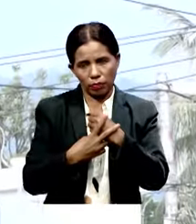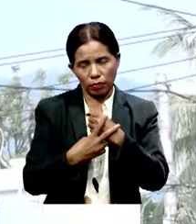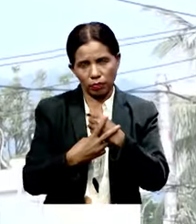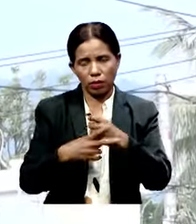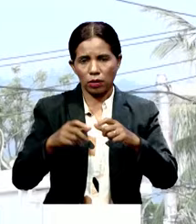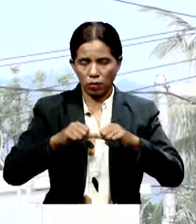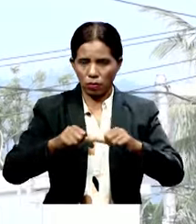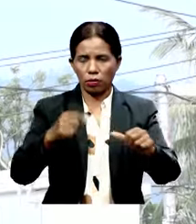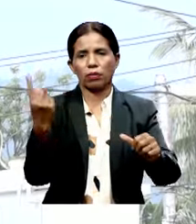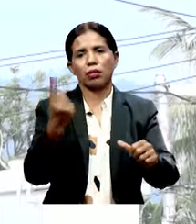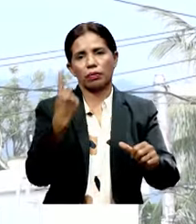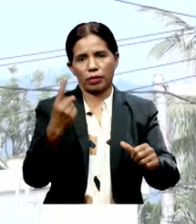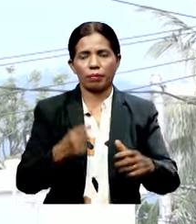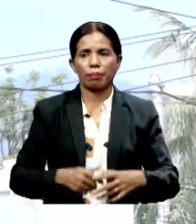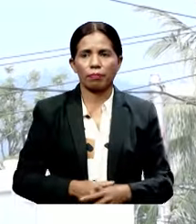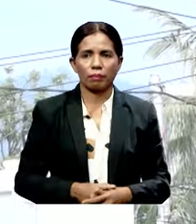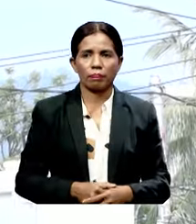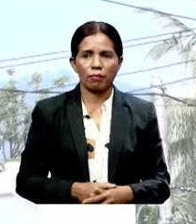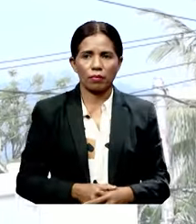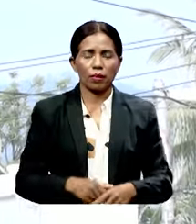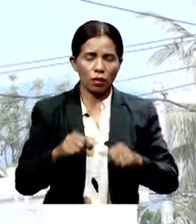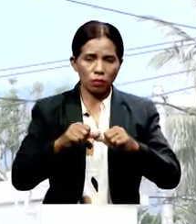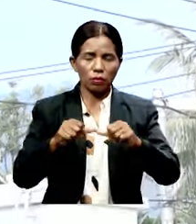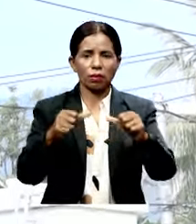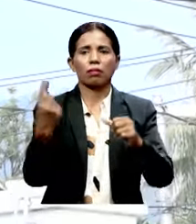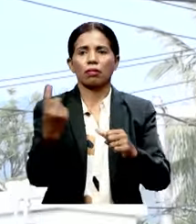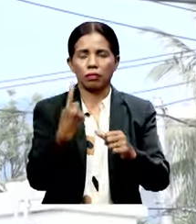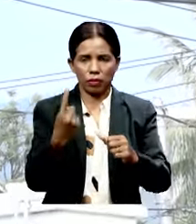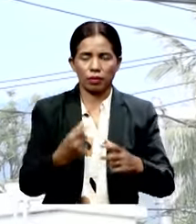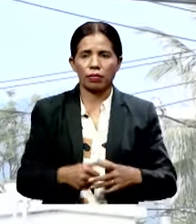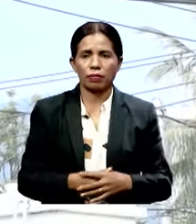Continua na Fátima. Continua na